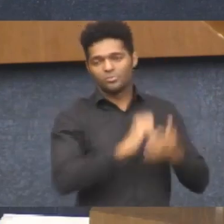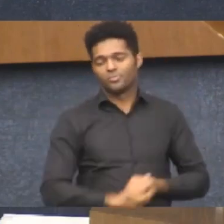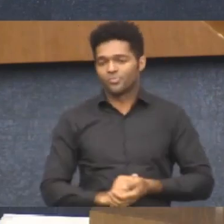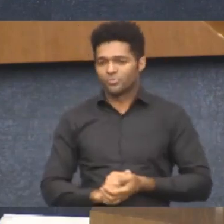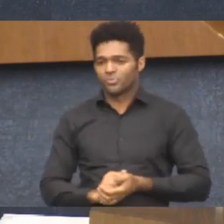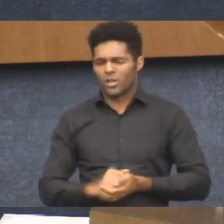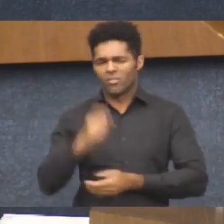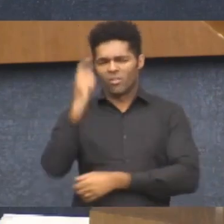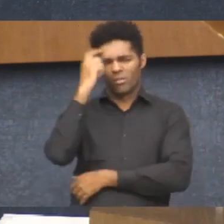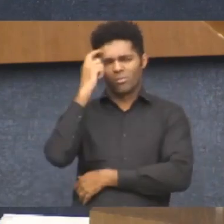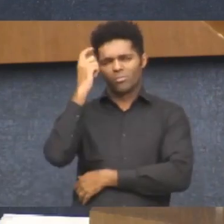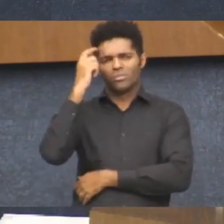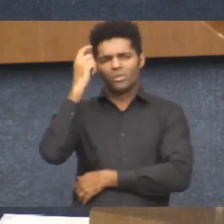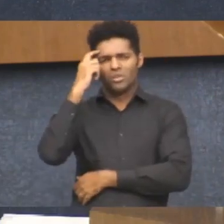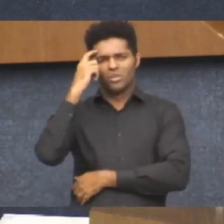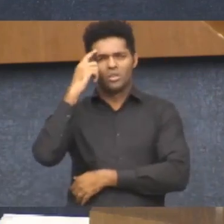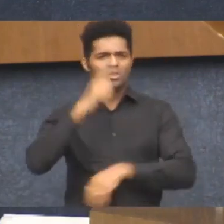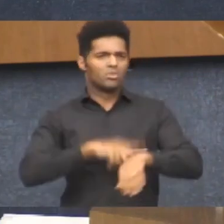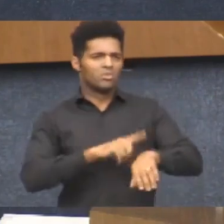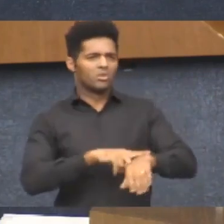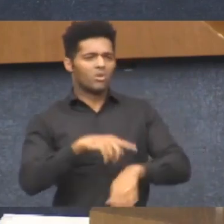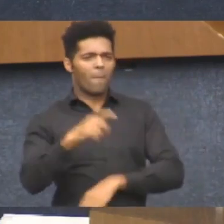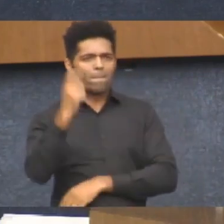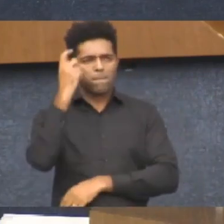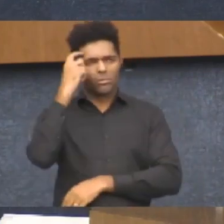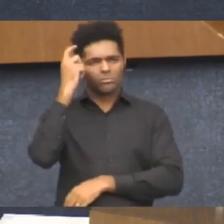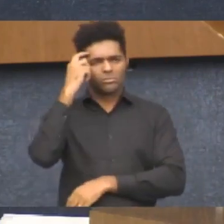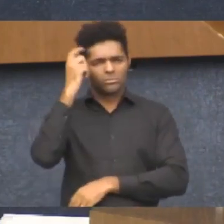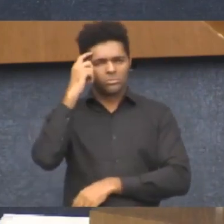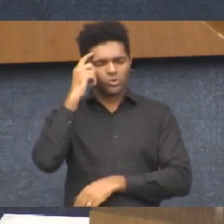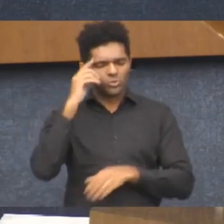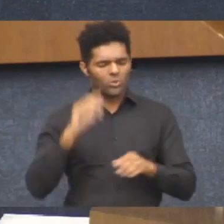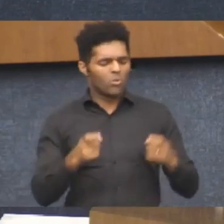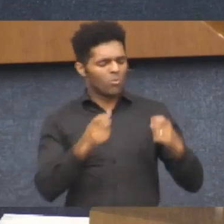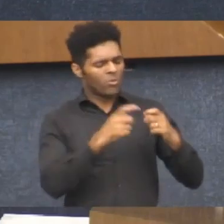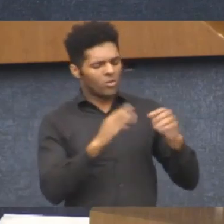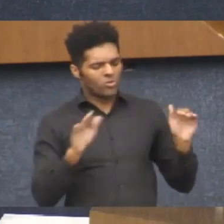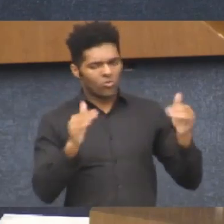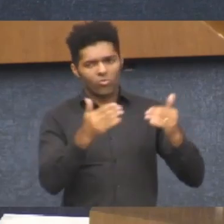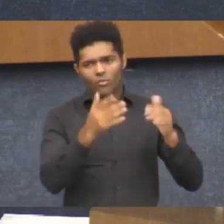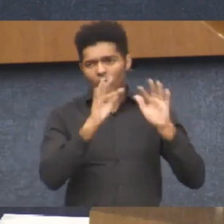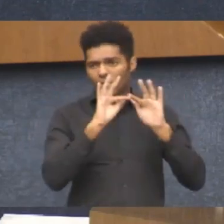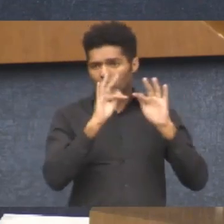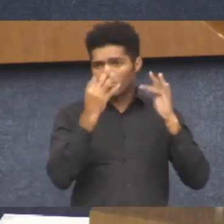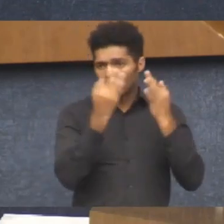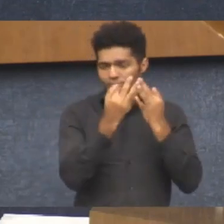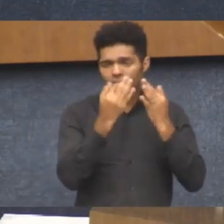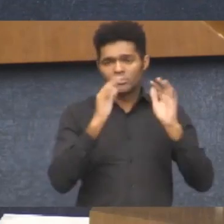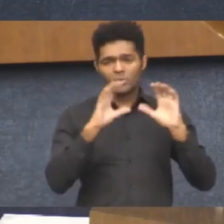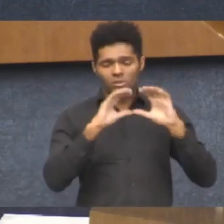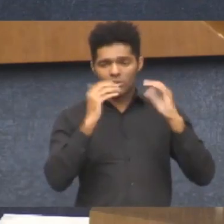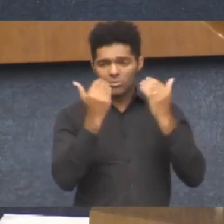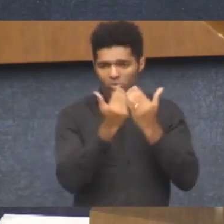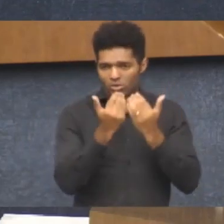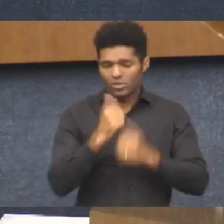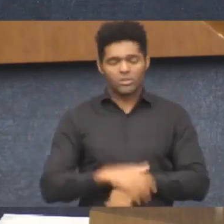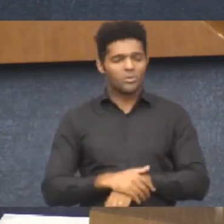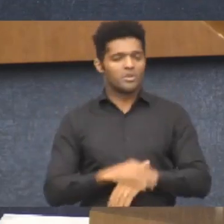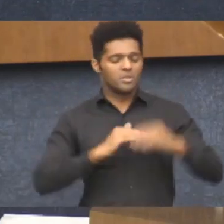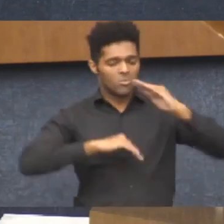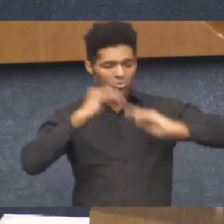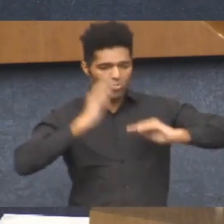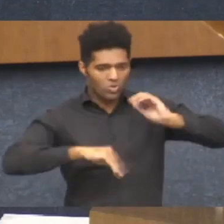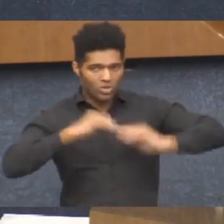é isso que me vem à mente, né, quando a gente pensa em saúde da família. São esses profissionais que estão em qualquer lugar, né, de